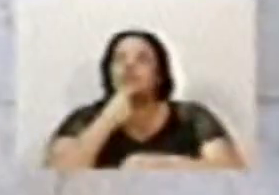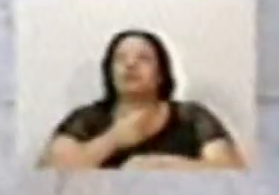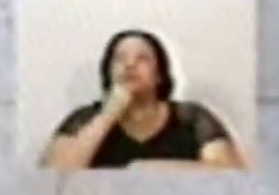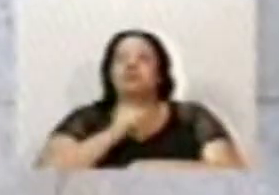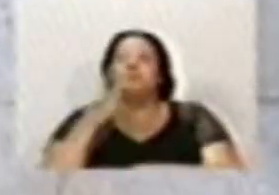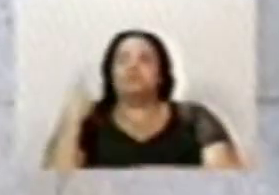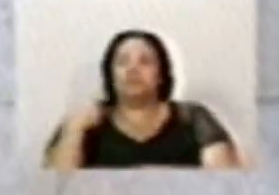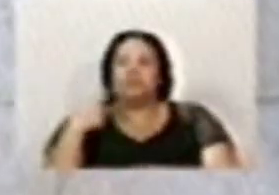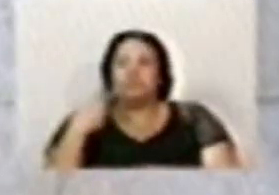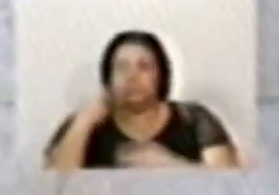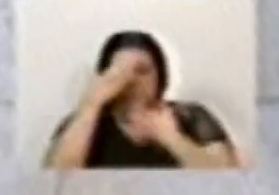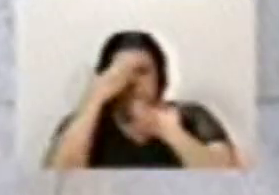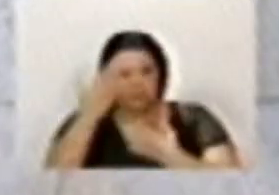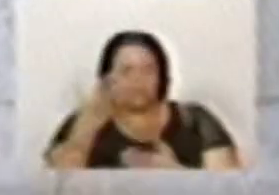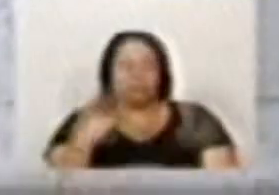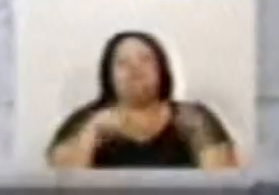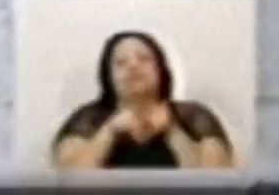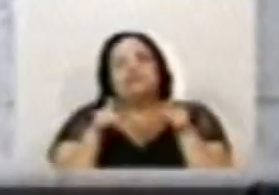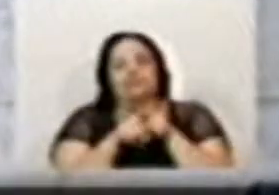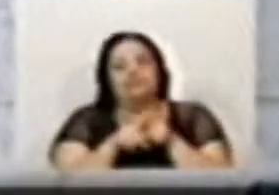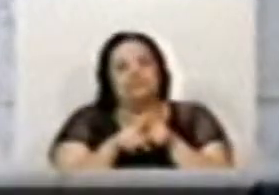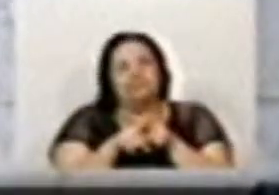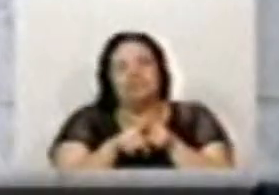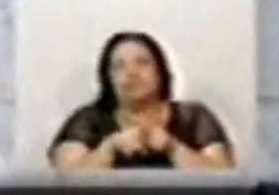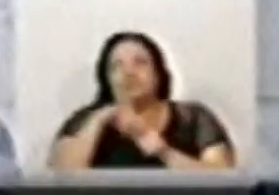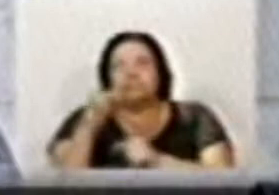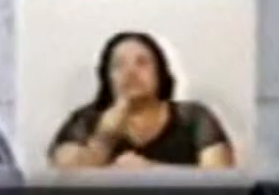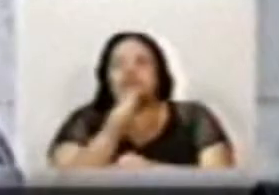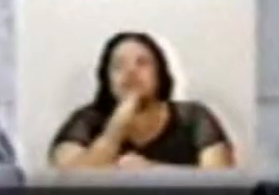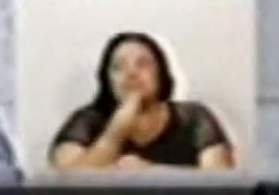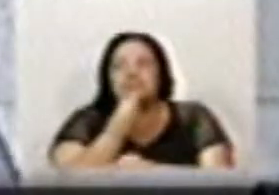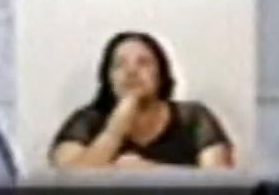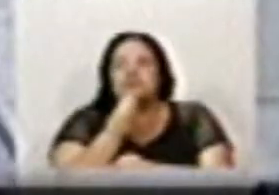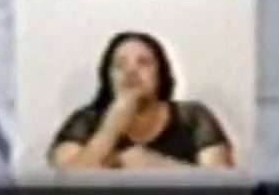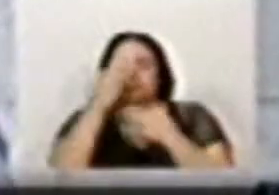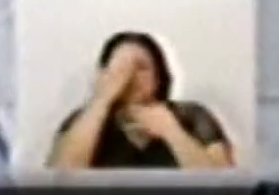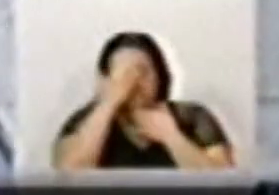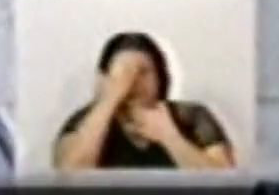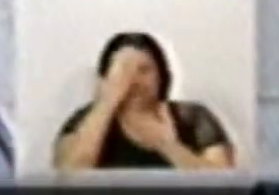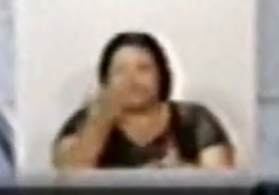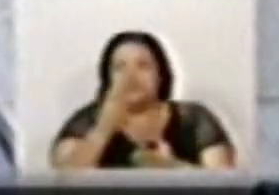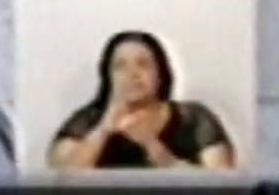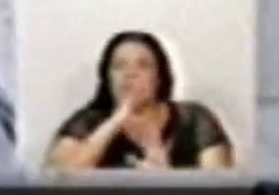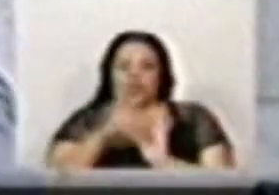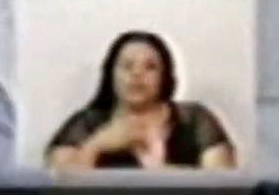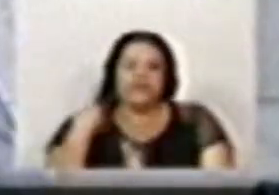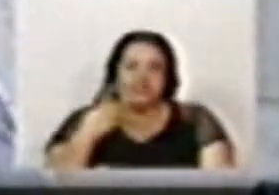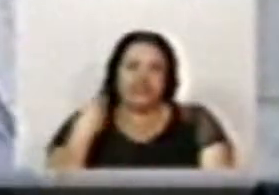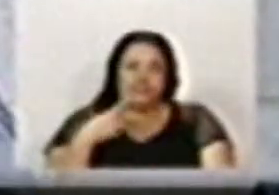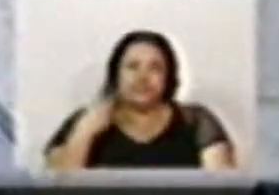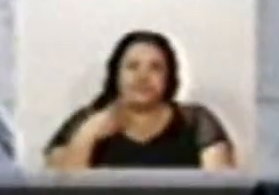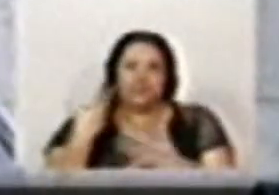presidente, senhoras e senhores vereadores, paulistanos que nos assistem aqui pela TV Câmara. Queria também aproveitar aqui esse momento para agradecer aos meus